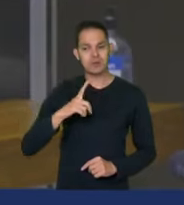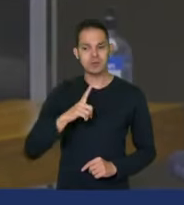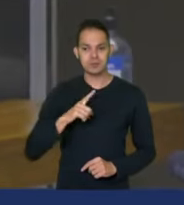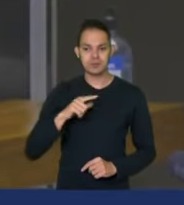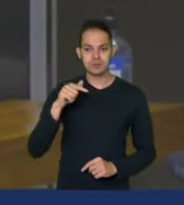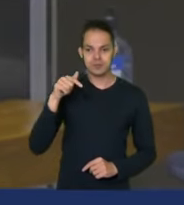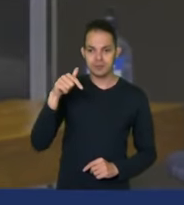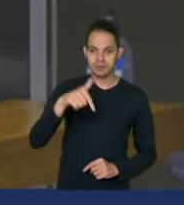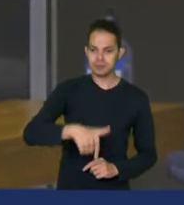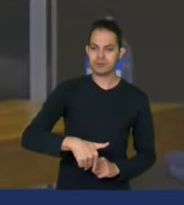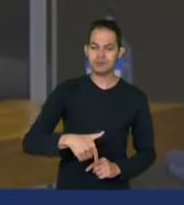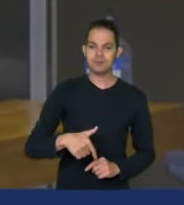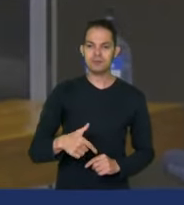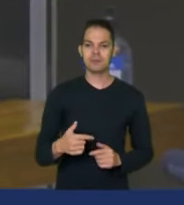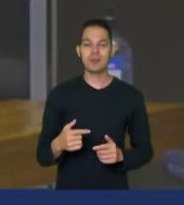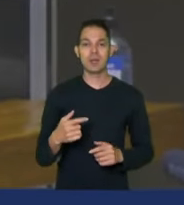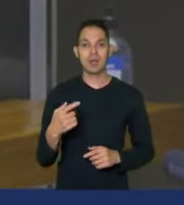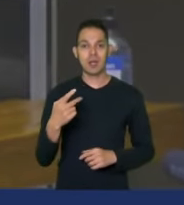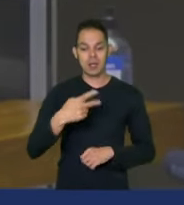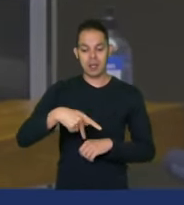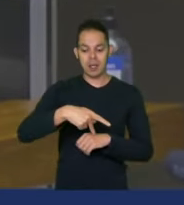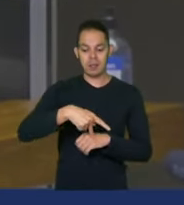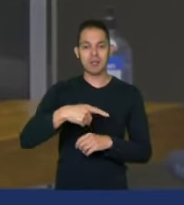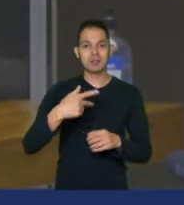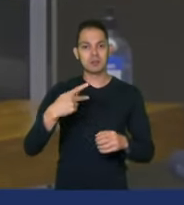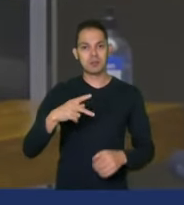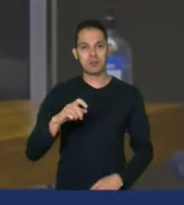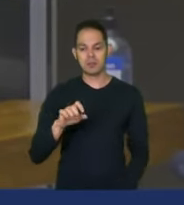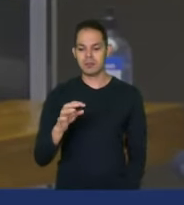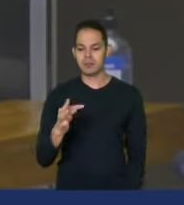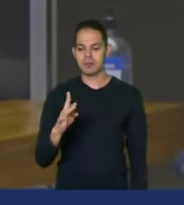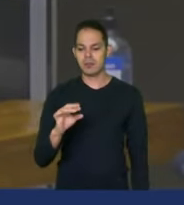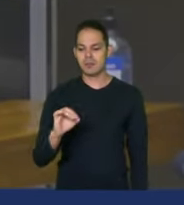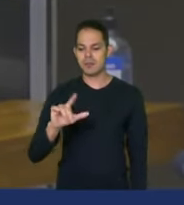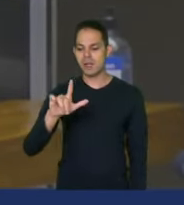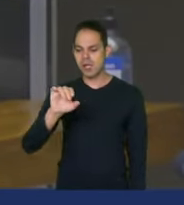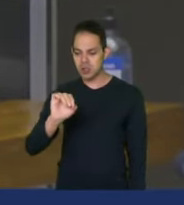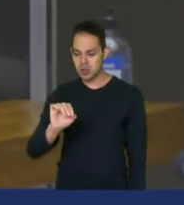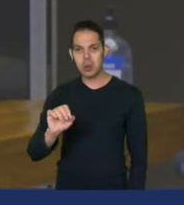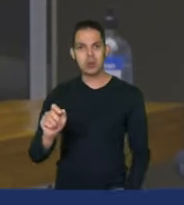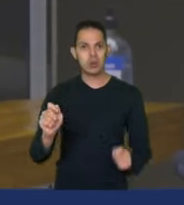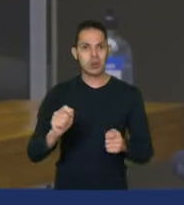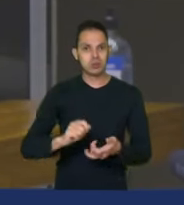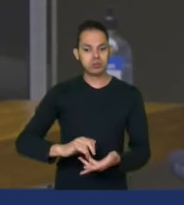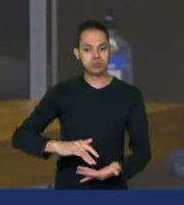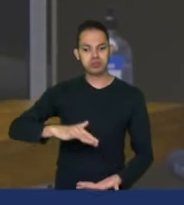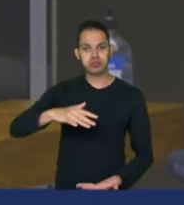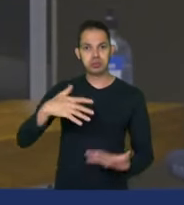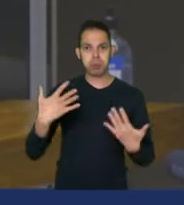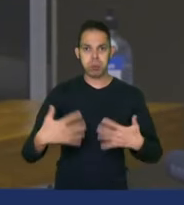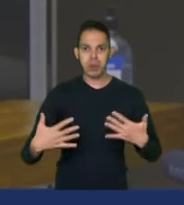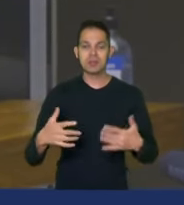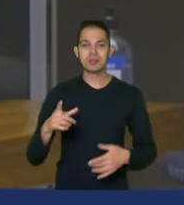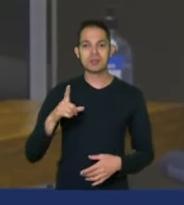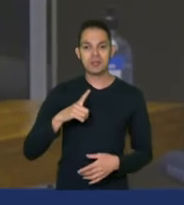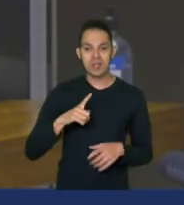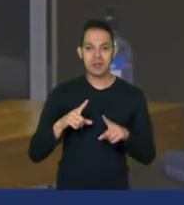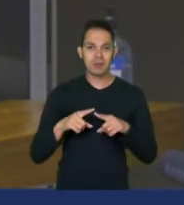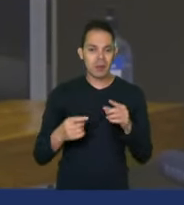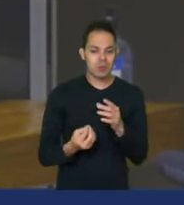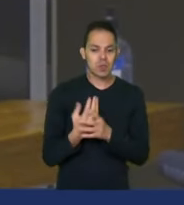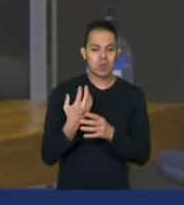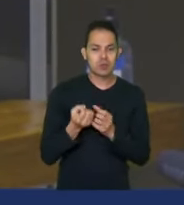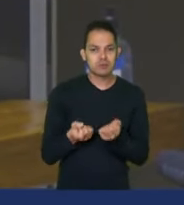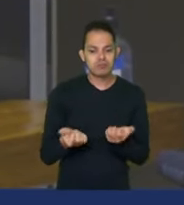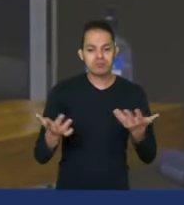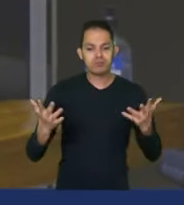que é autossuficiente em petróleo, mas não tem condição de produzir, né, para o uso dos brasileiros. Nós tivemos algumas